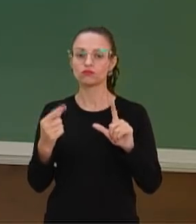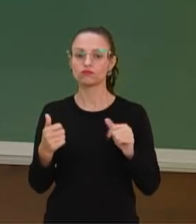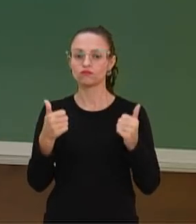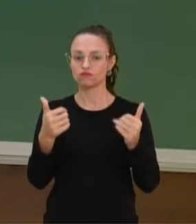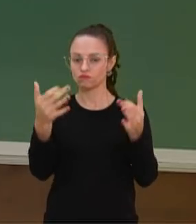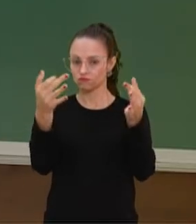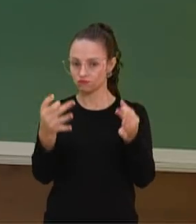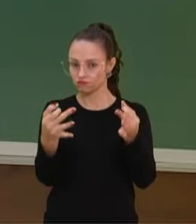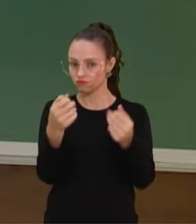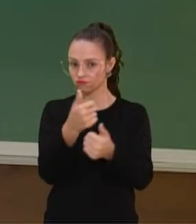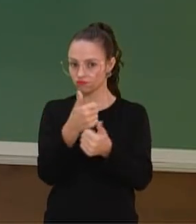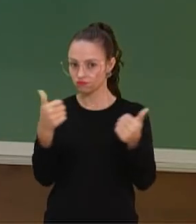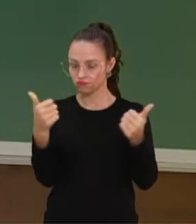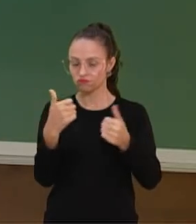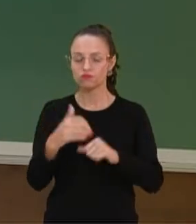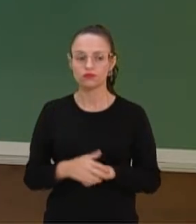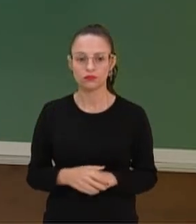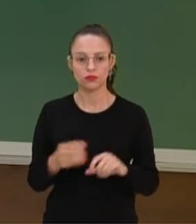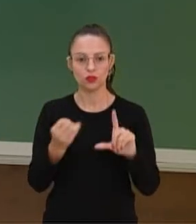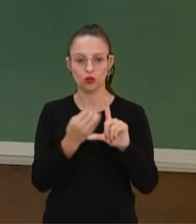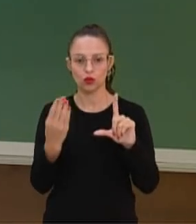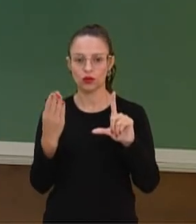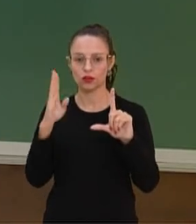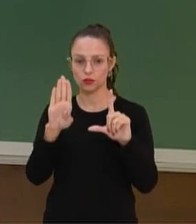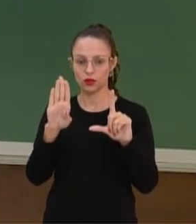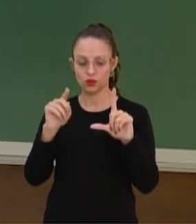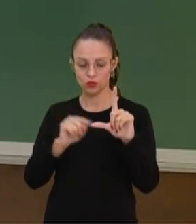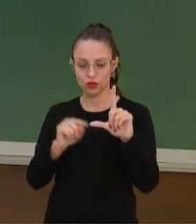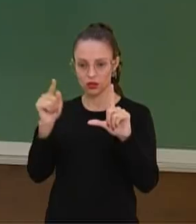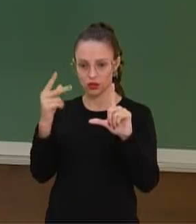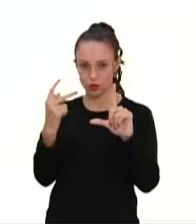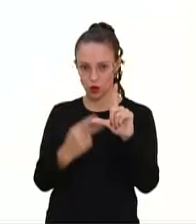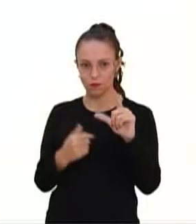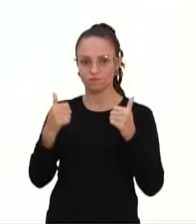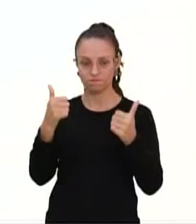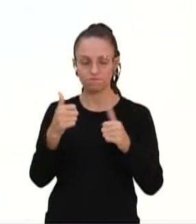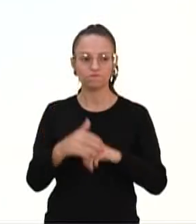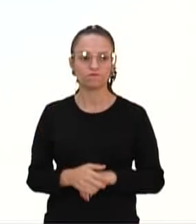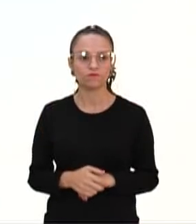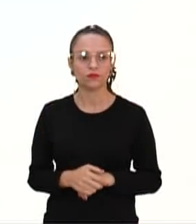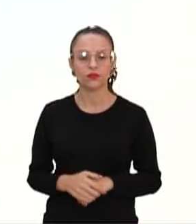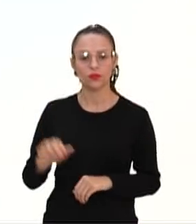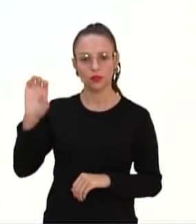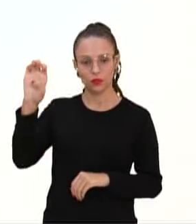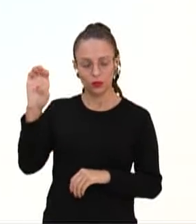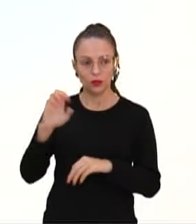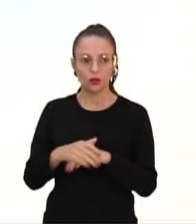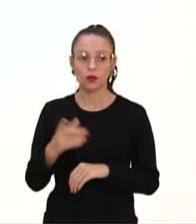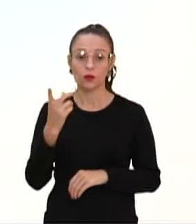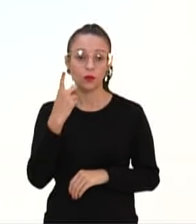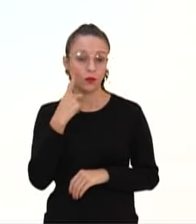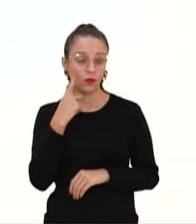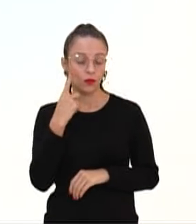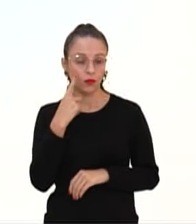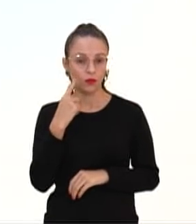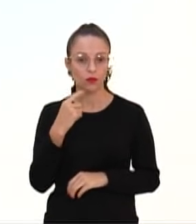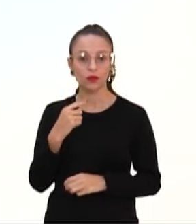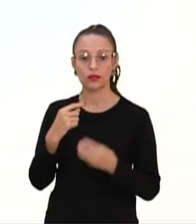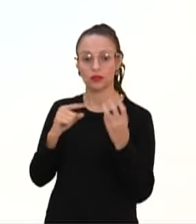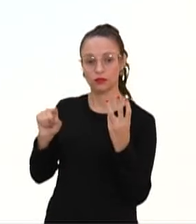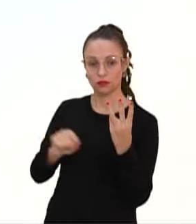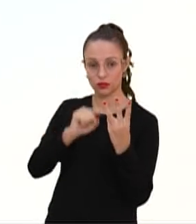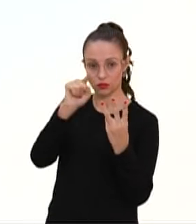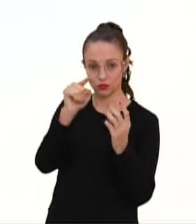1. Tranquilo, logaritmando igual a base, fechou. Letra E, olha só, o log lá no expoente,